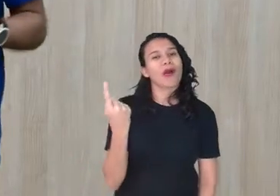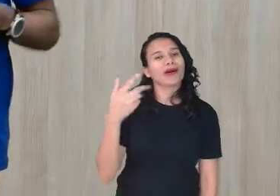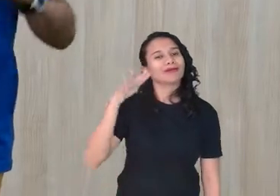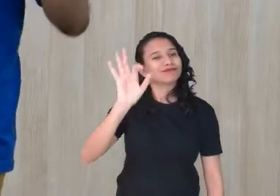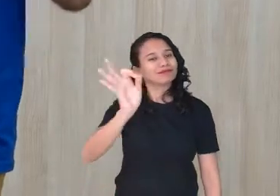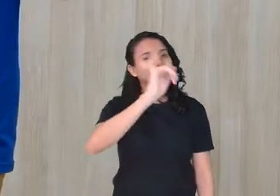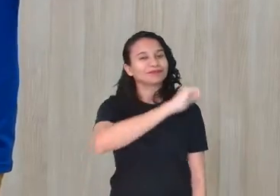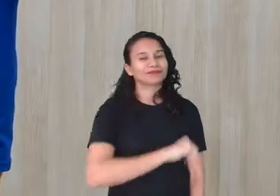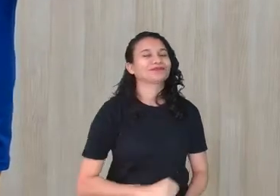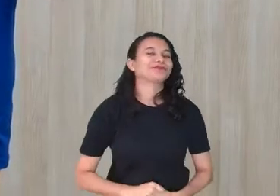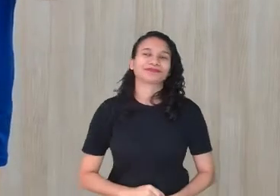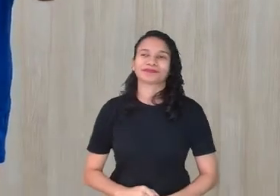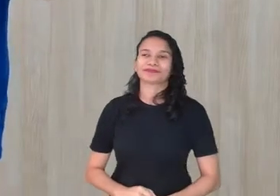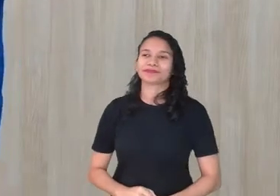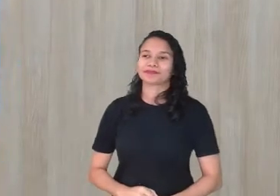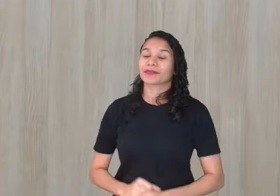bom?